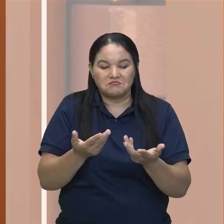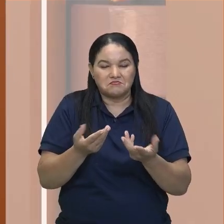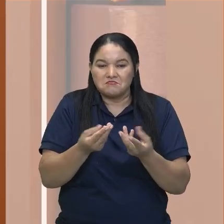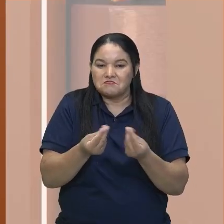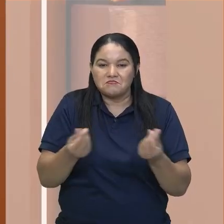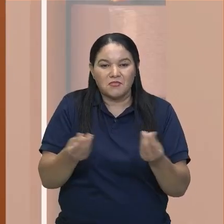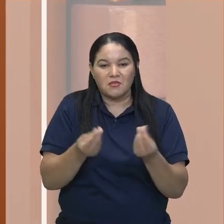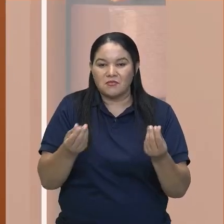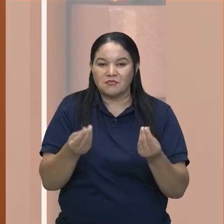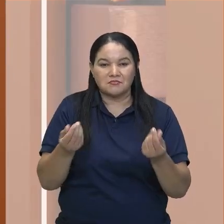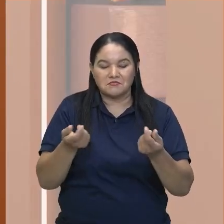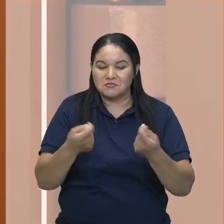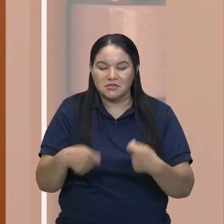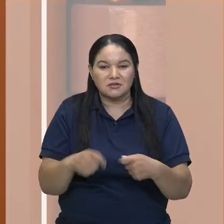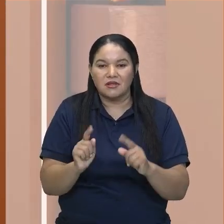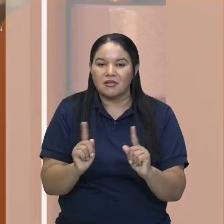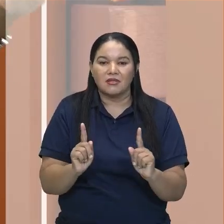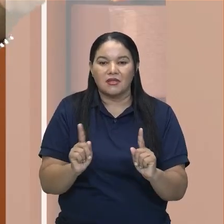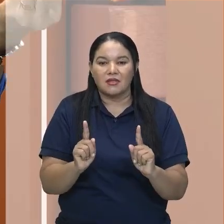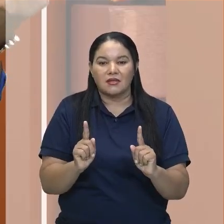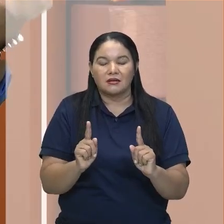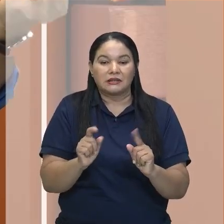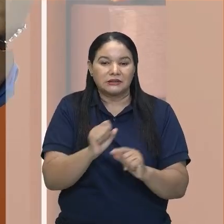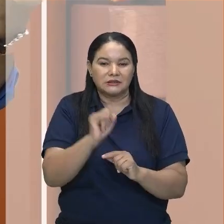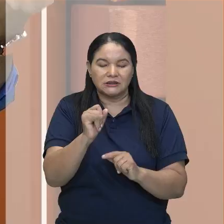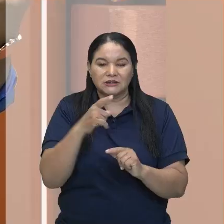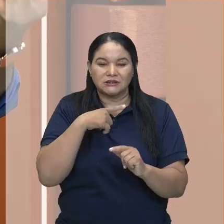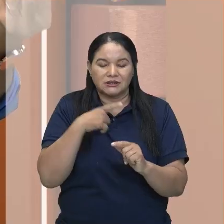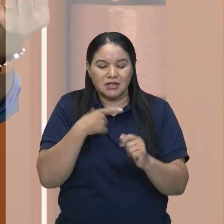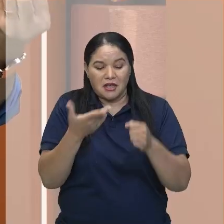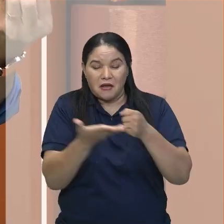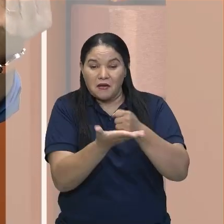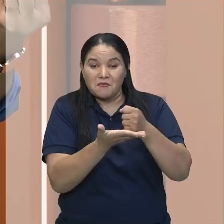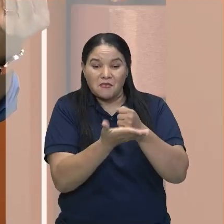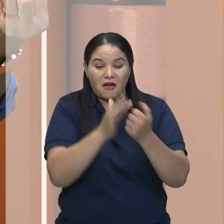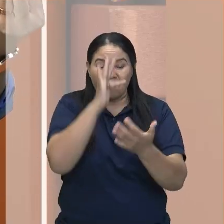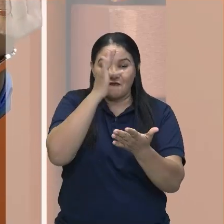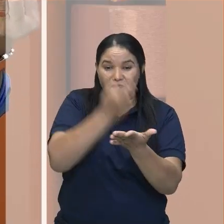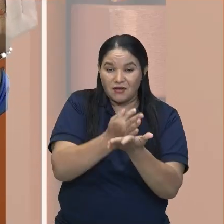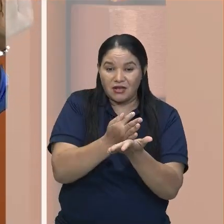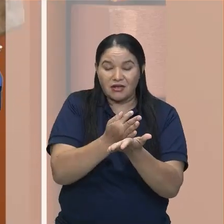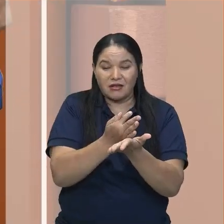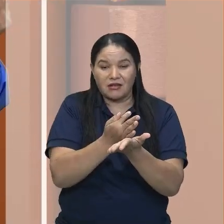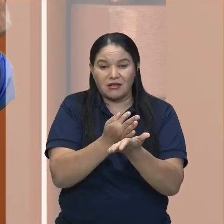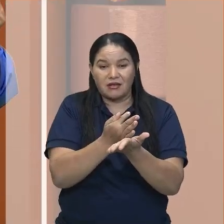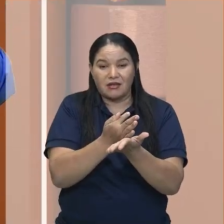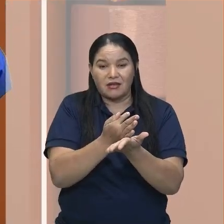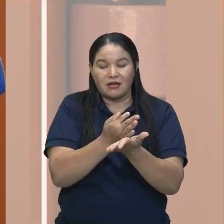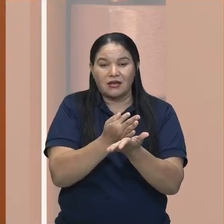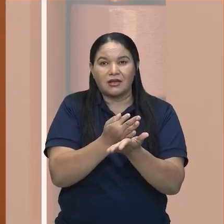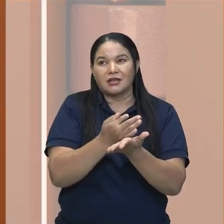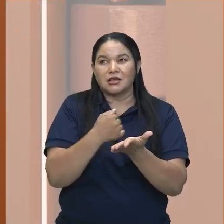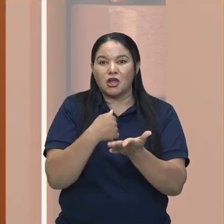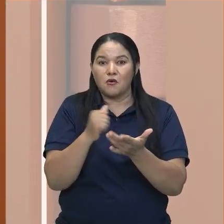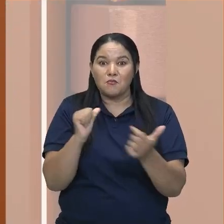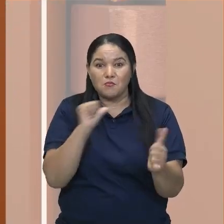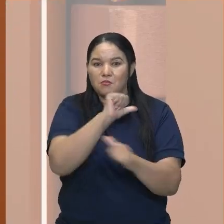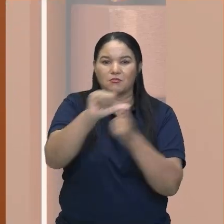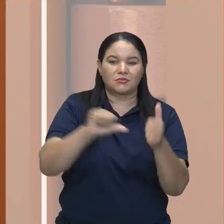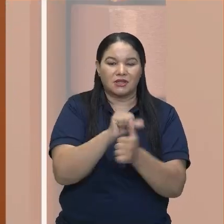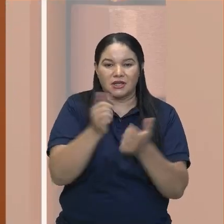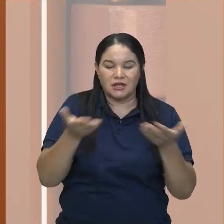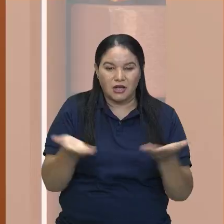minha existência. Porque se estava baseada na fé, e eu transformei agora